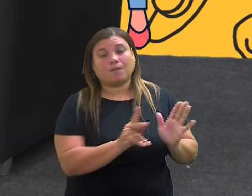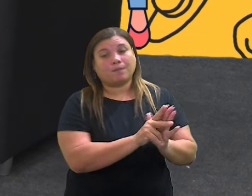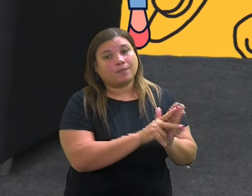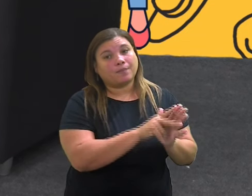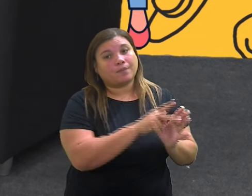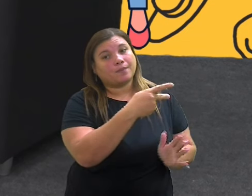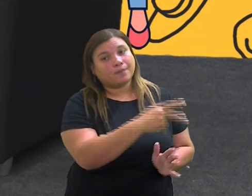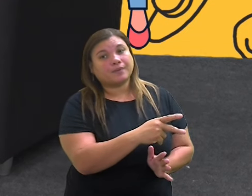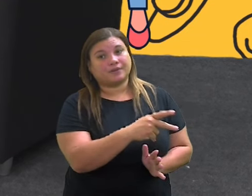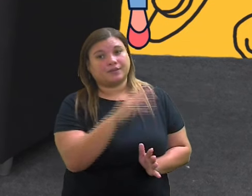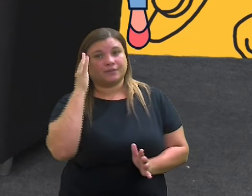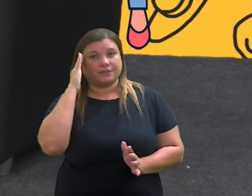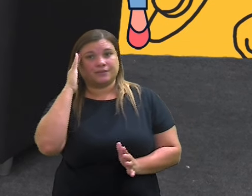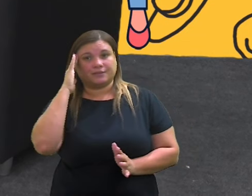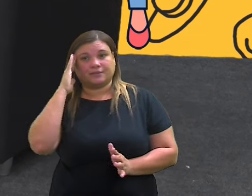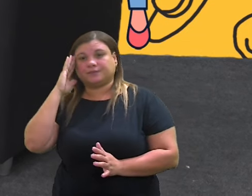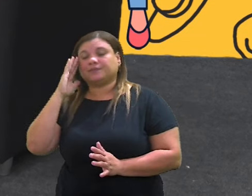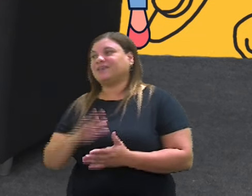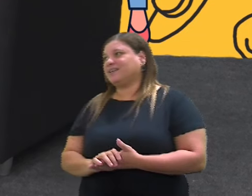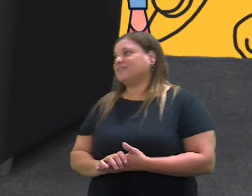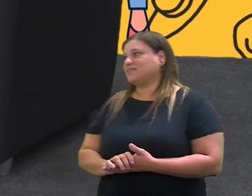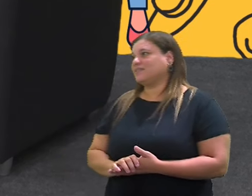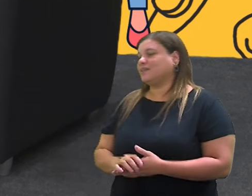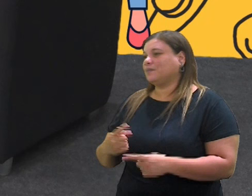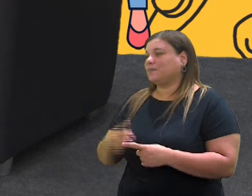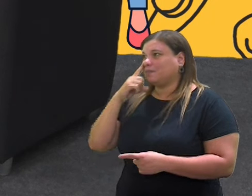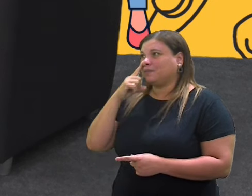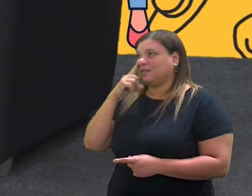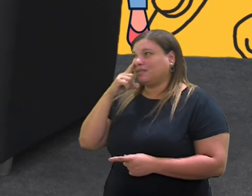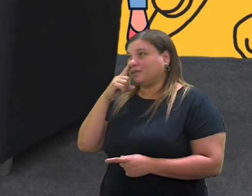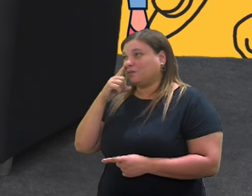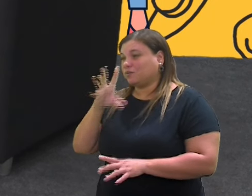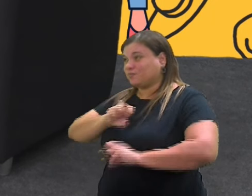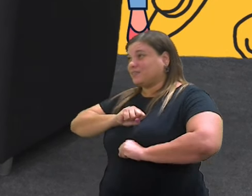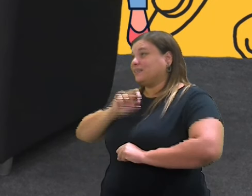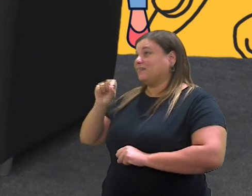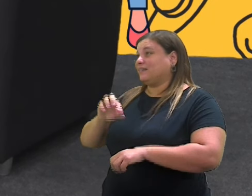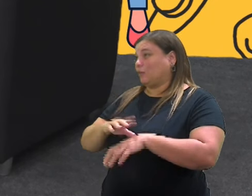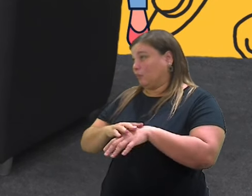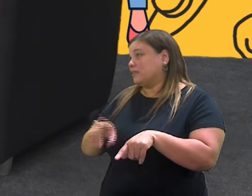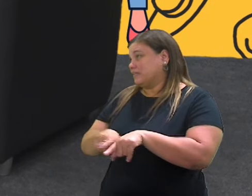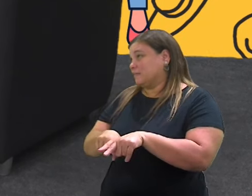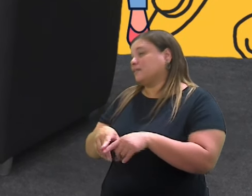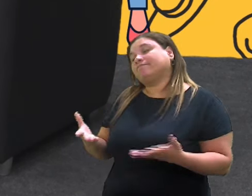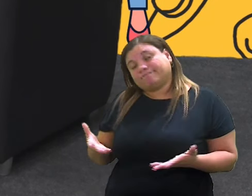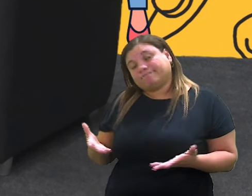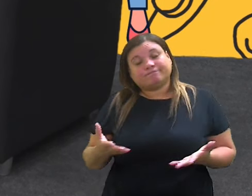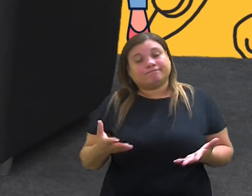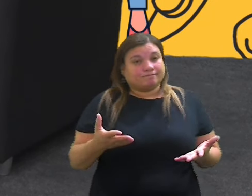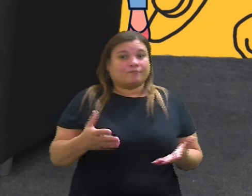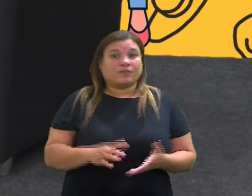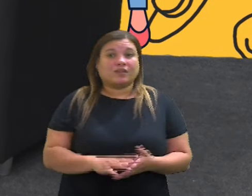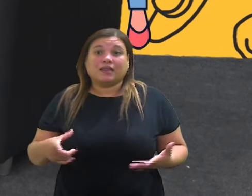né? Aí eles pegam doença e morrem. Exatamente. Aqui em Governador Valadares, existe